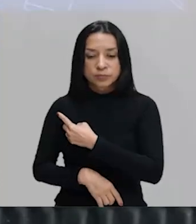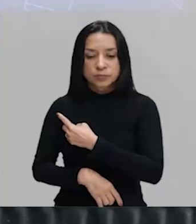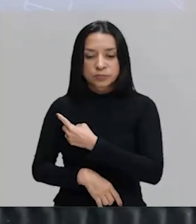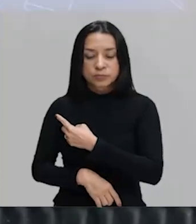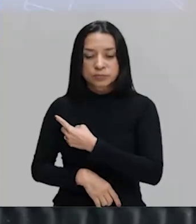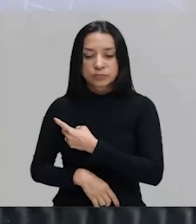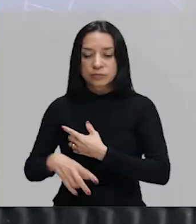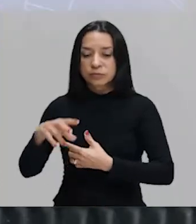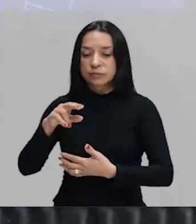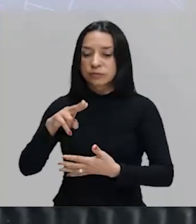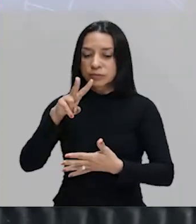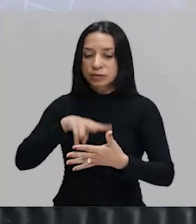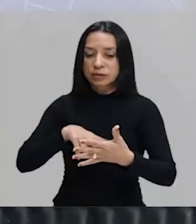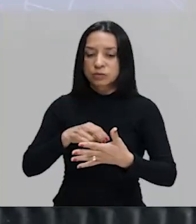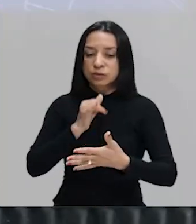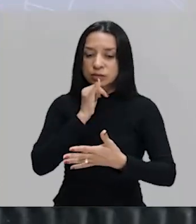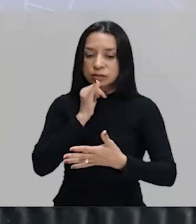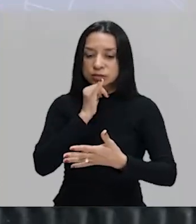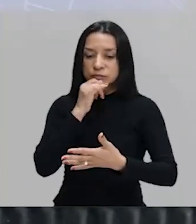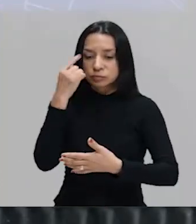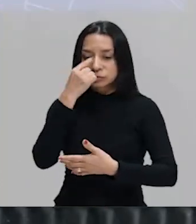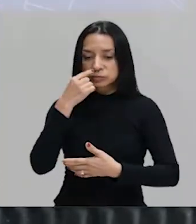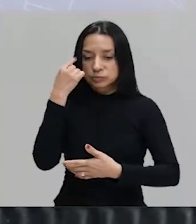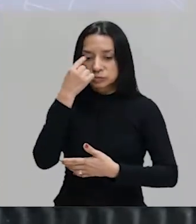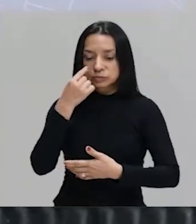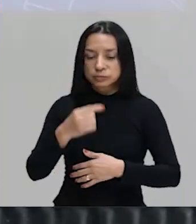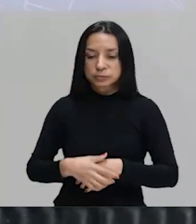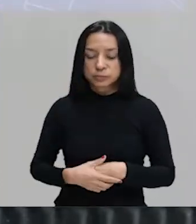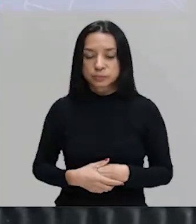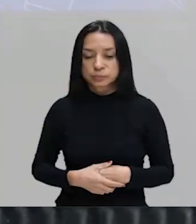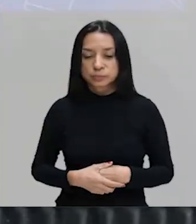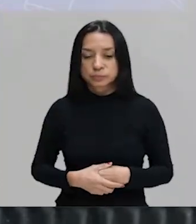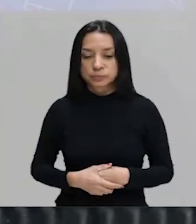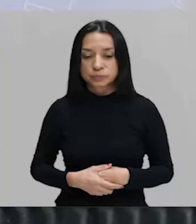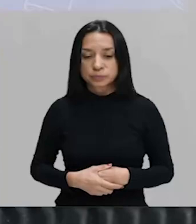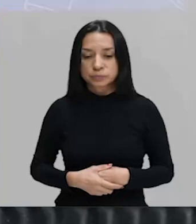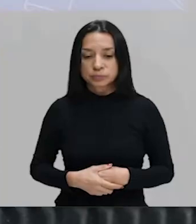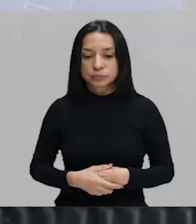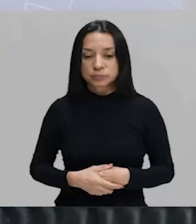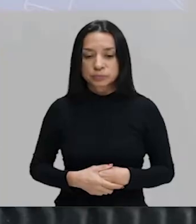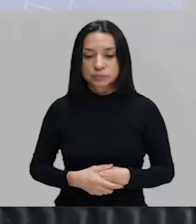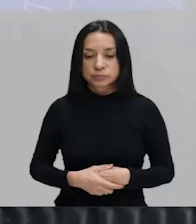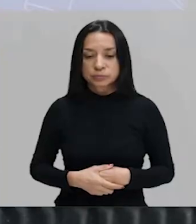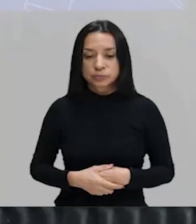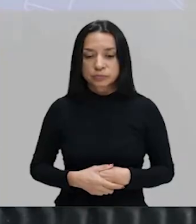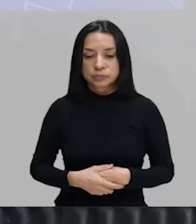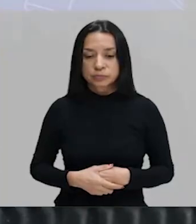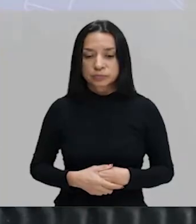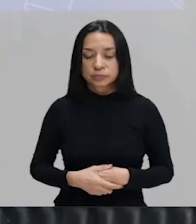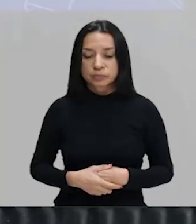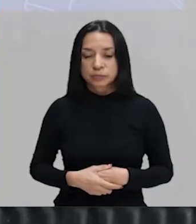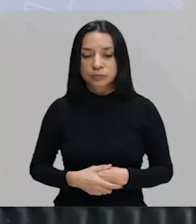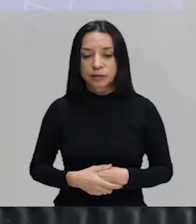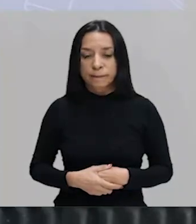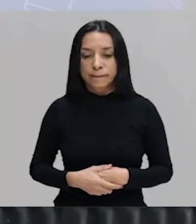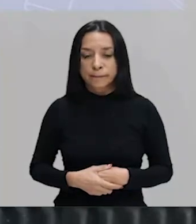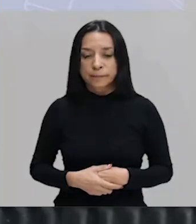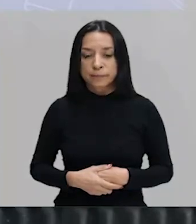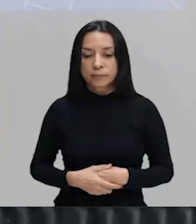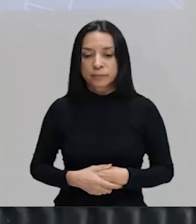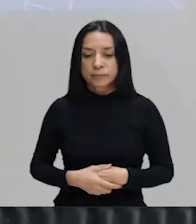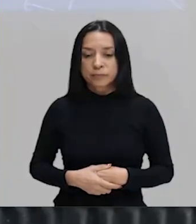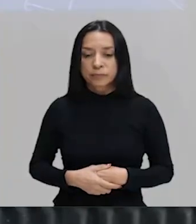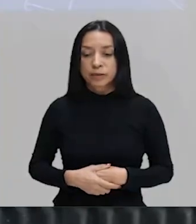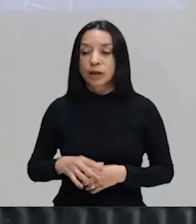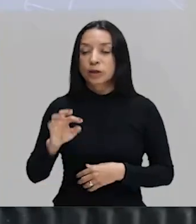Tu eres. Né? Ao invés de usted é. Usted é seria o senhor é, tá? Tu eres